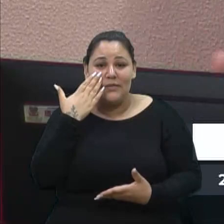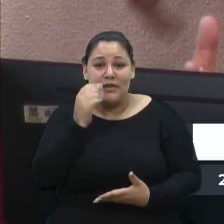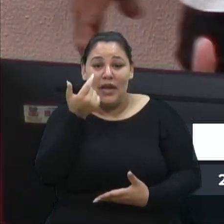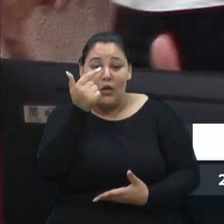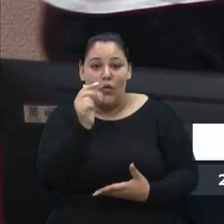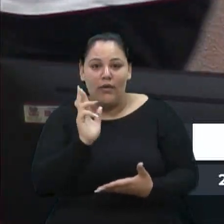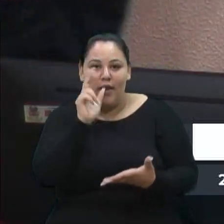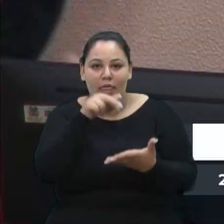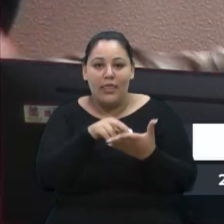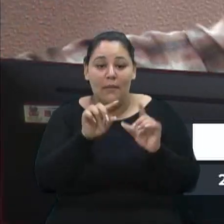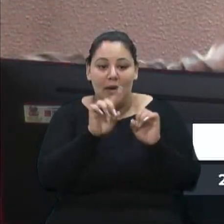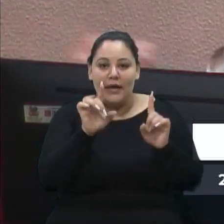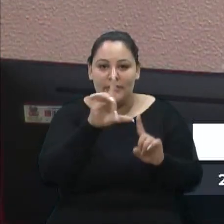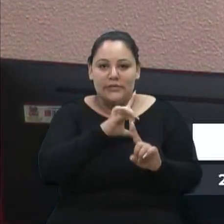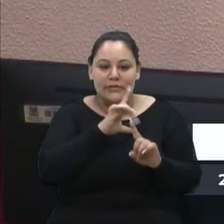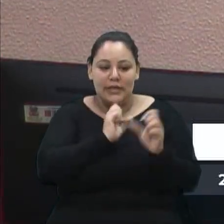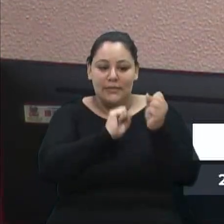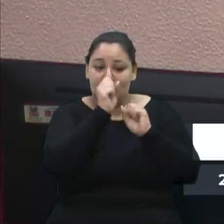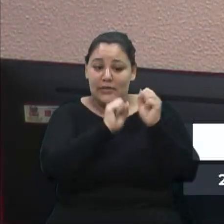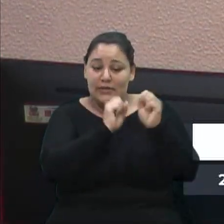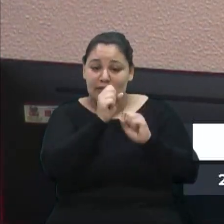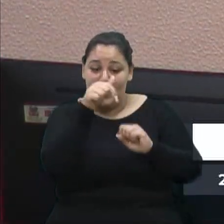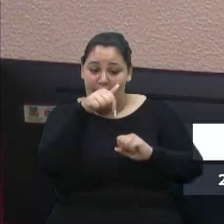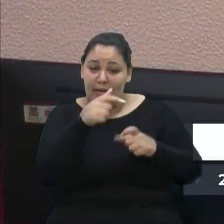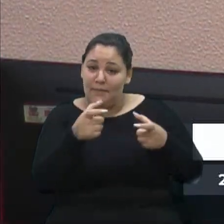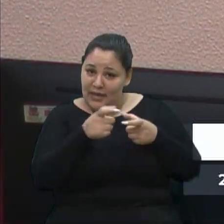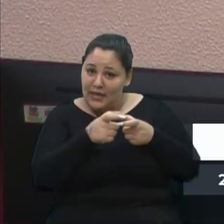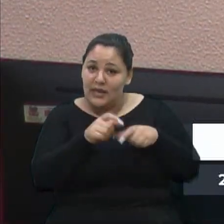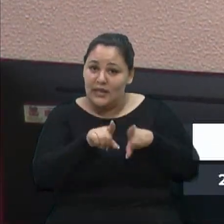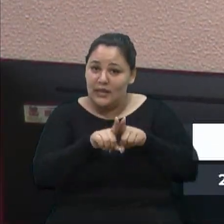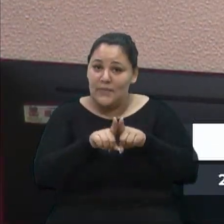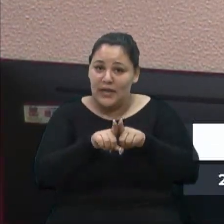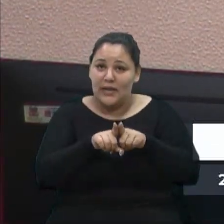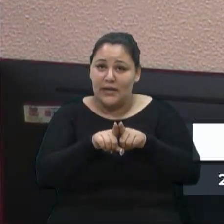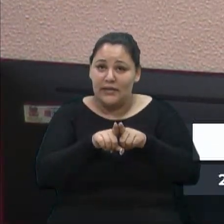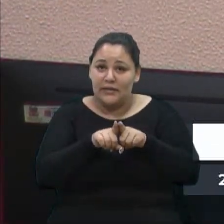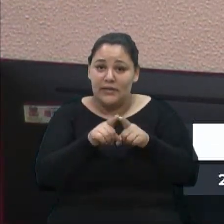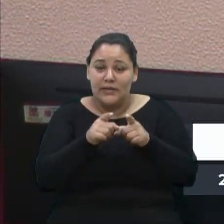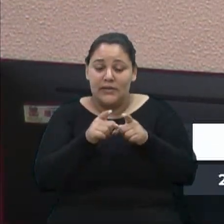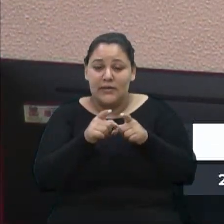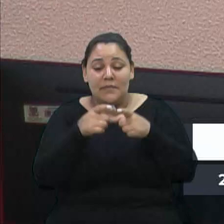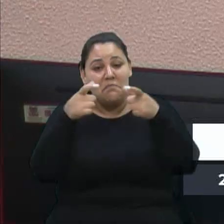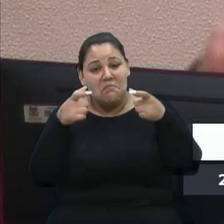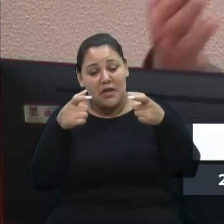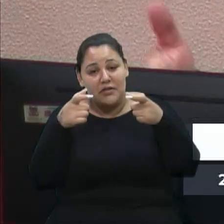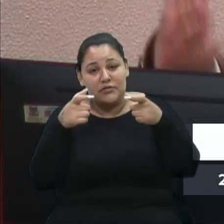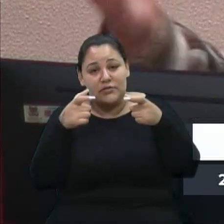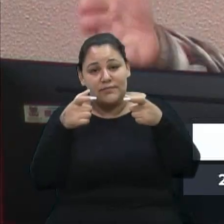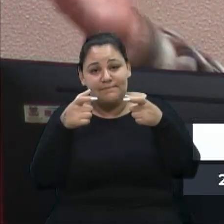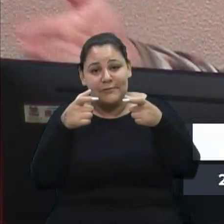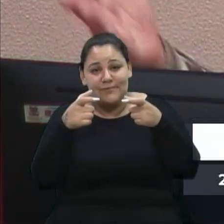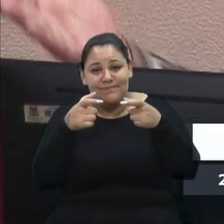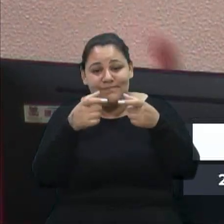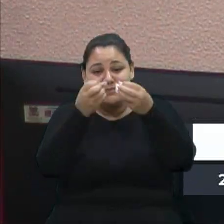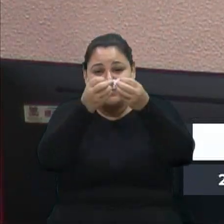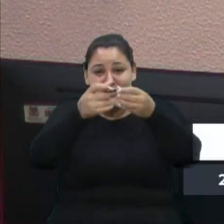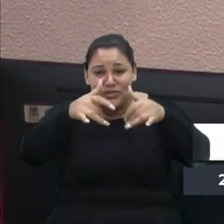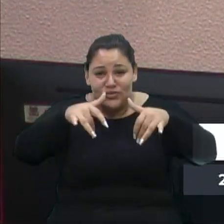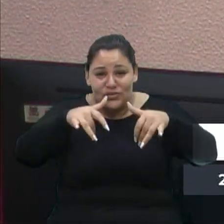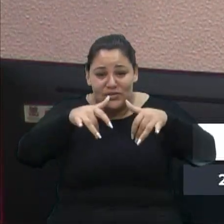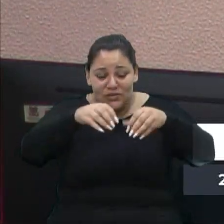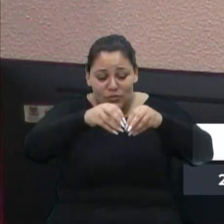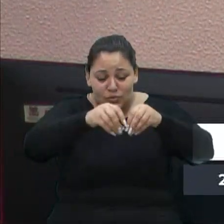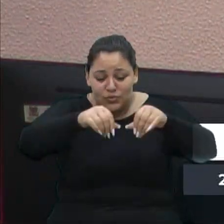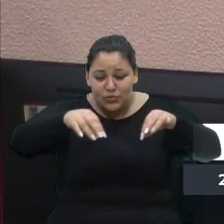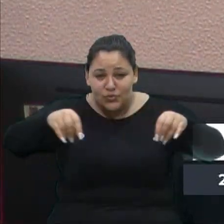existem empresas, microempresas, Tatiane, médias empresas que estão contaminando o solo com produtos